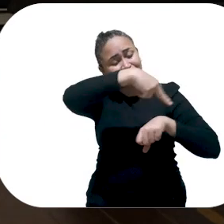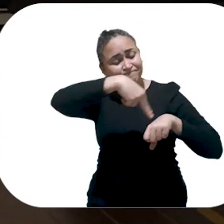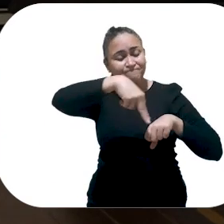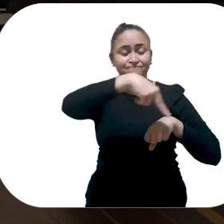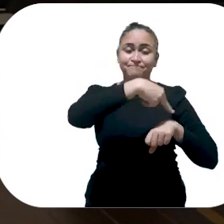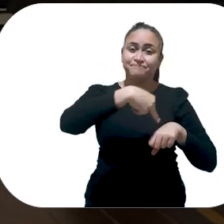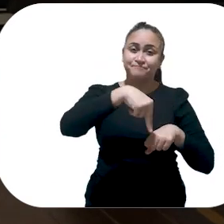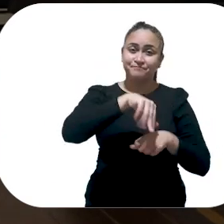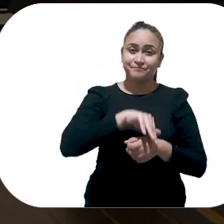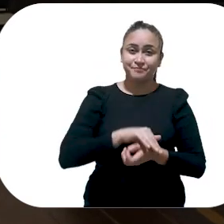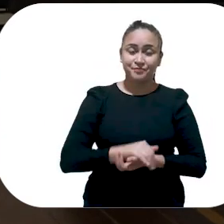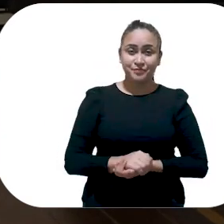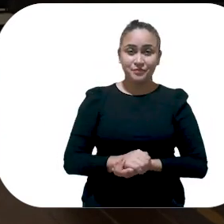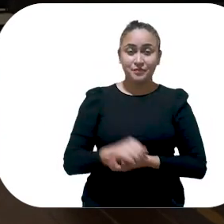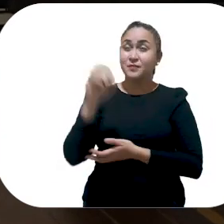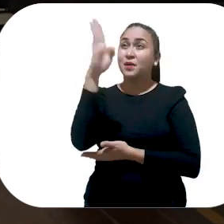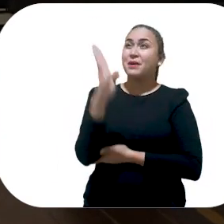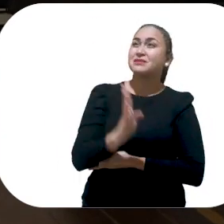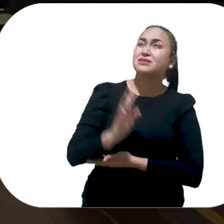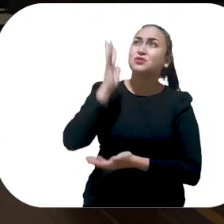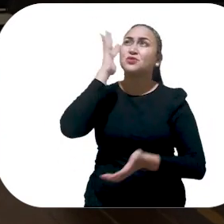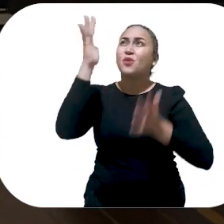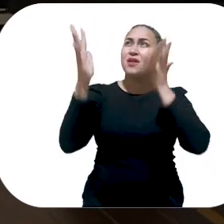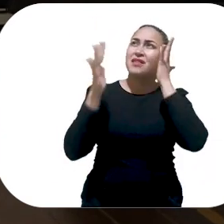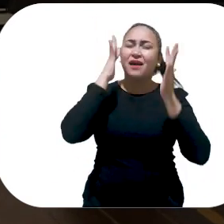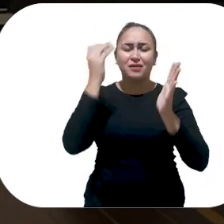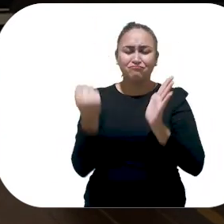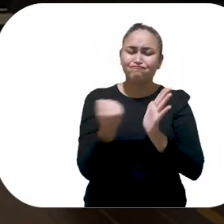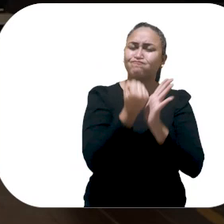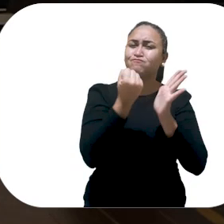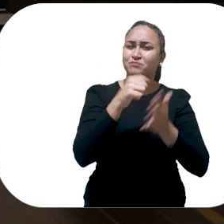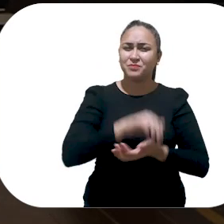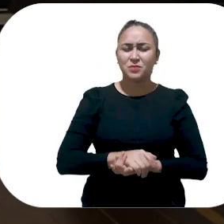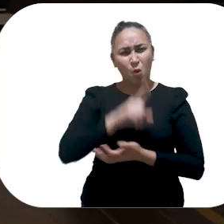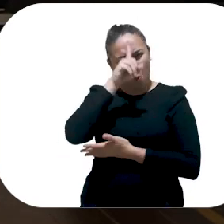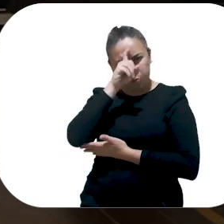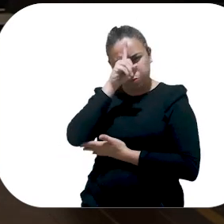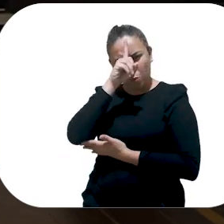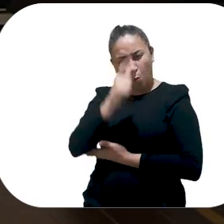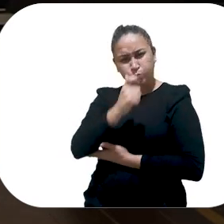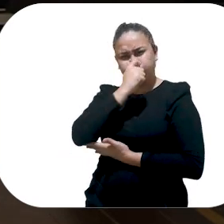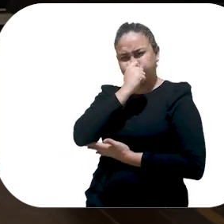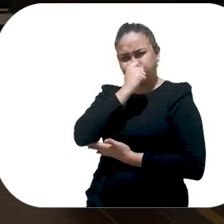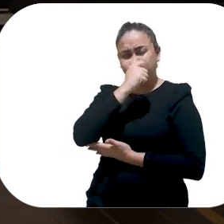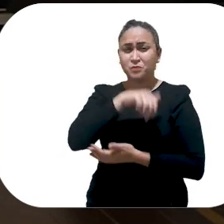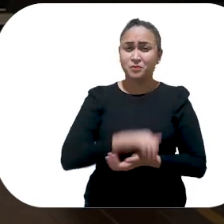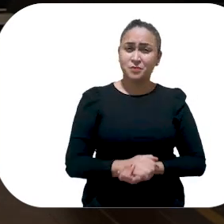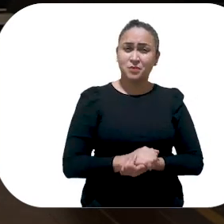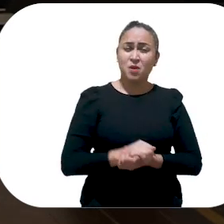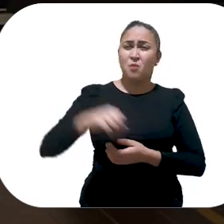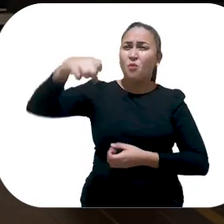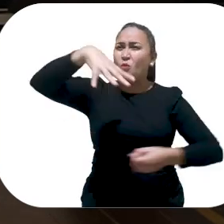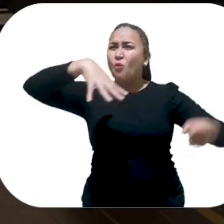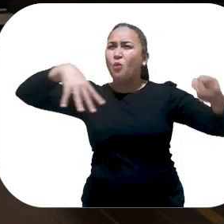nação. Brasil de um sonho eterno seja símbolo. Hospitais lotados, superlotados, filas de